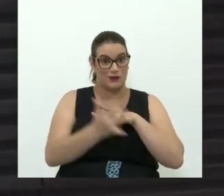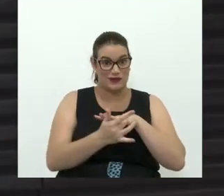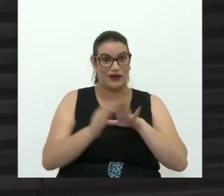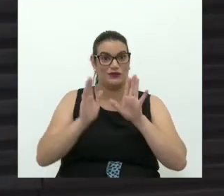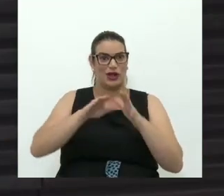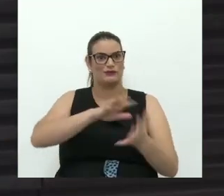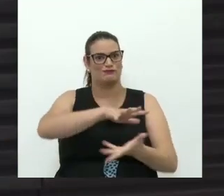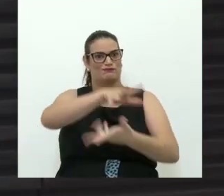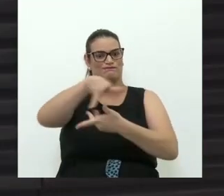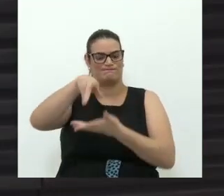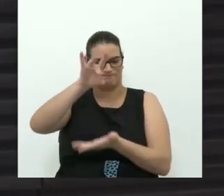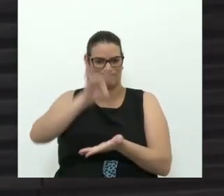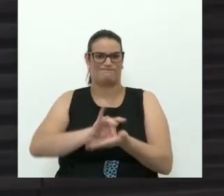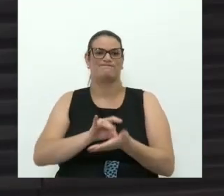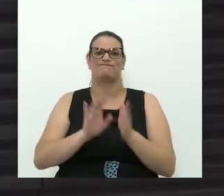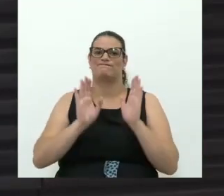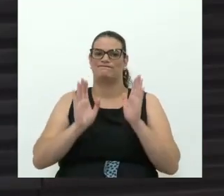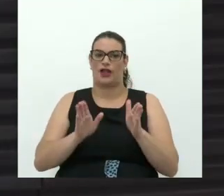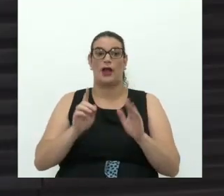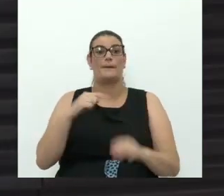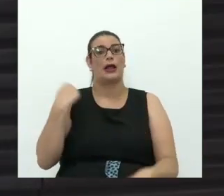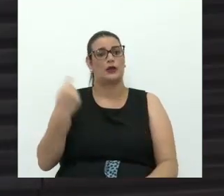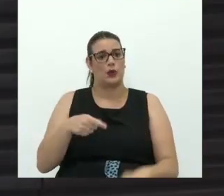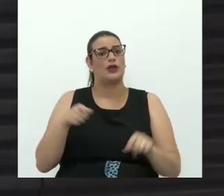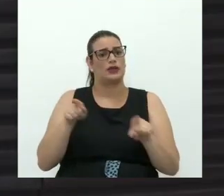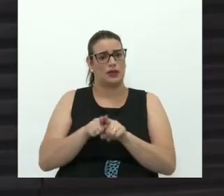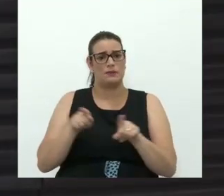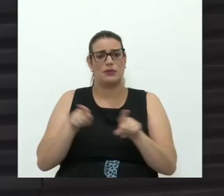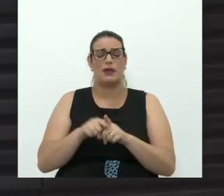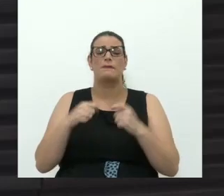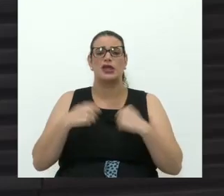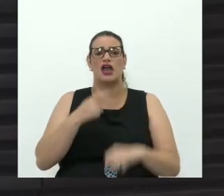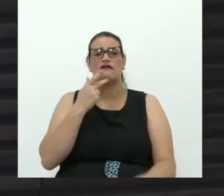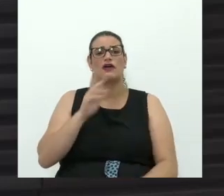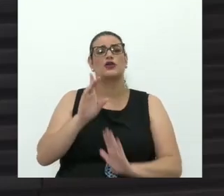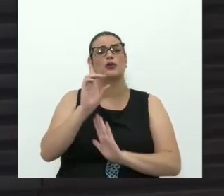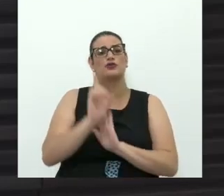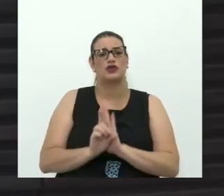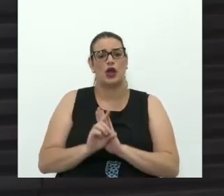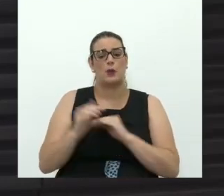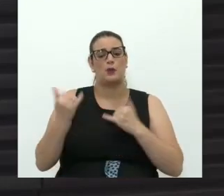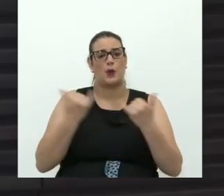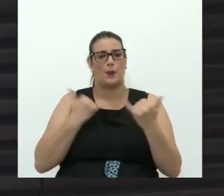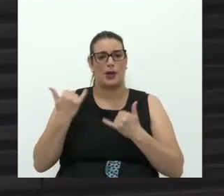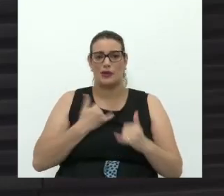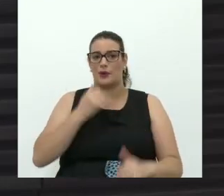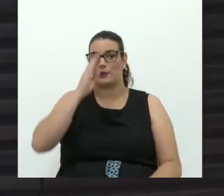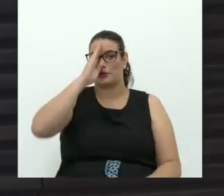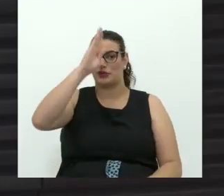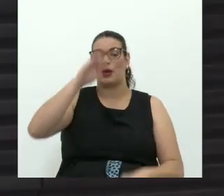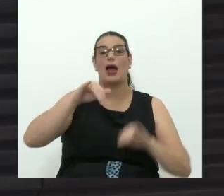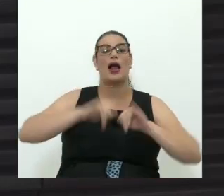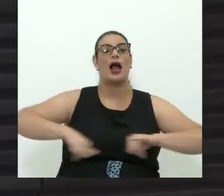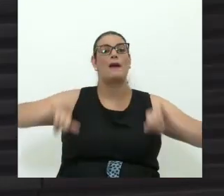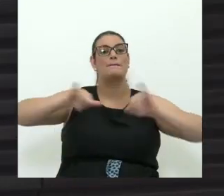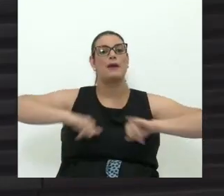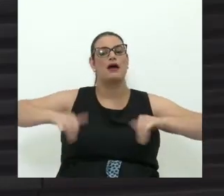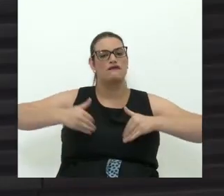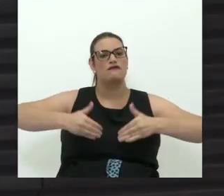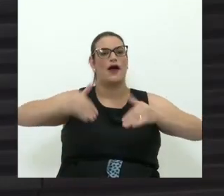no mundo real mas a gente precisa falar também sobre o nosso direito de formação principalmente com relação às campanhas